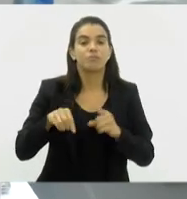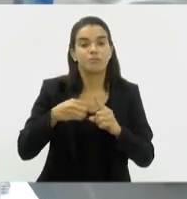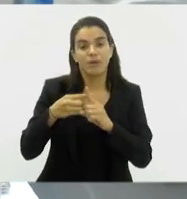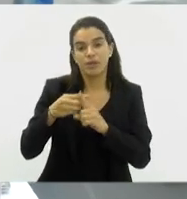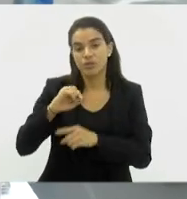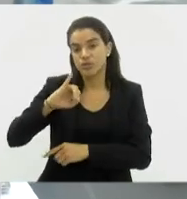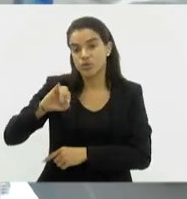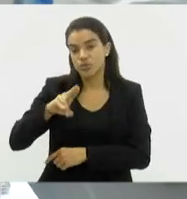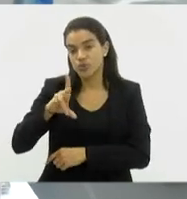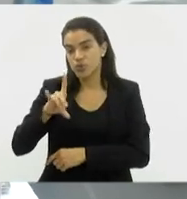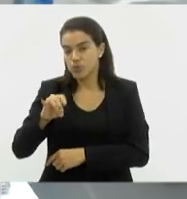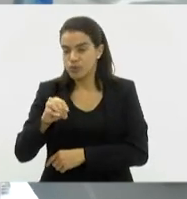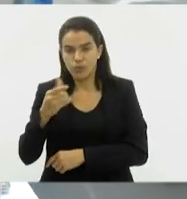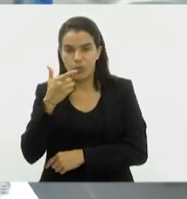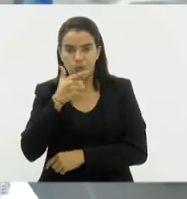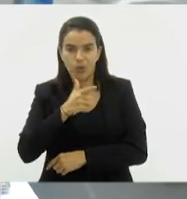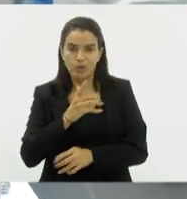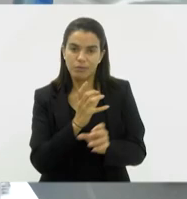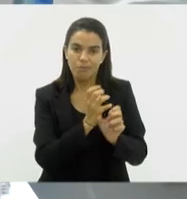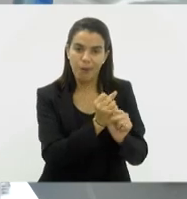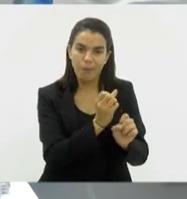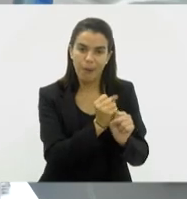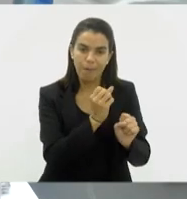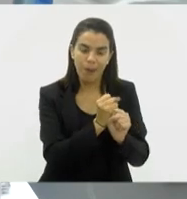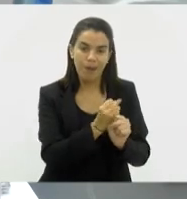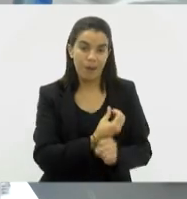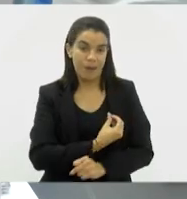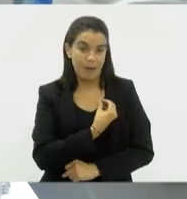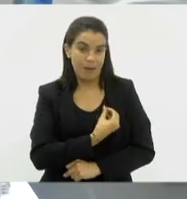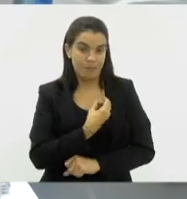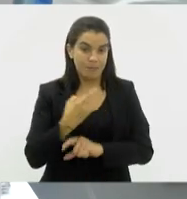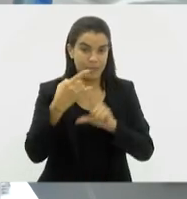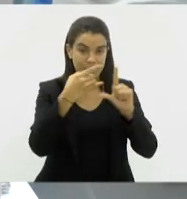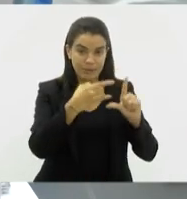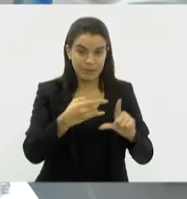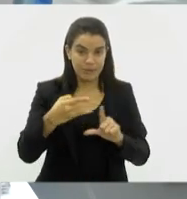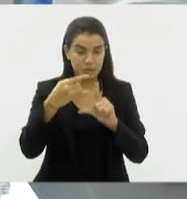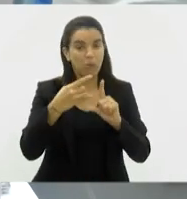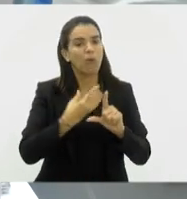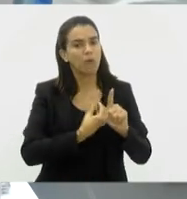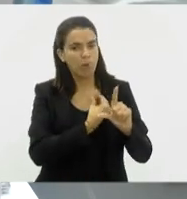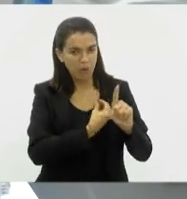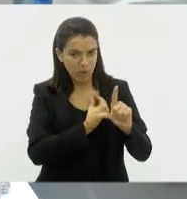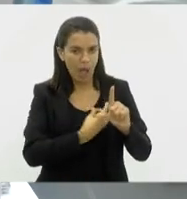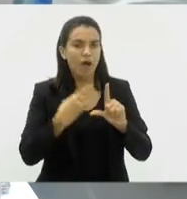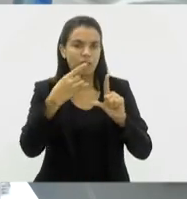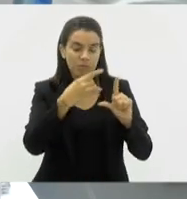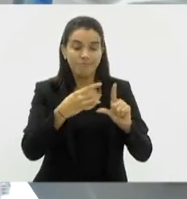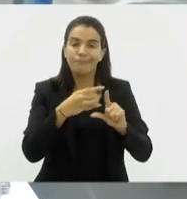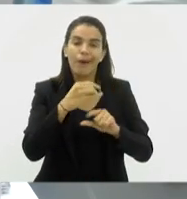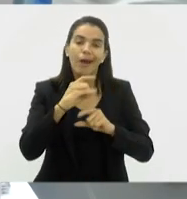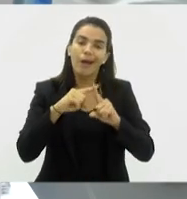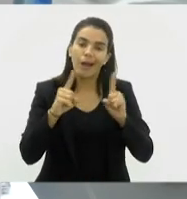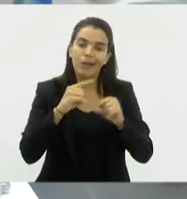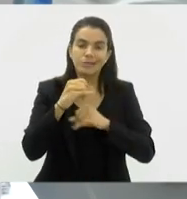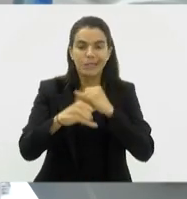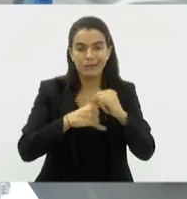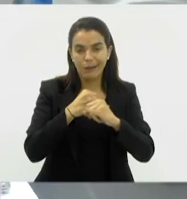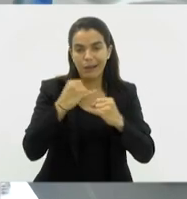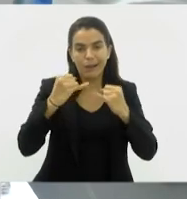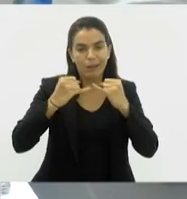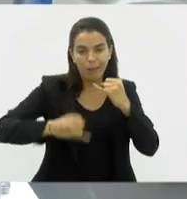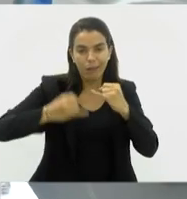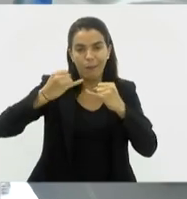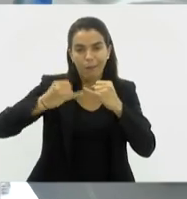computar a presença de vocês online não qu eu tava online tava com dificuldade com dificuldade com